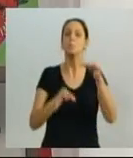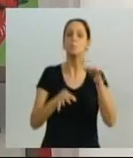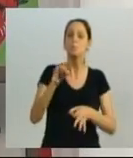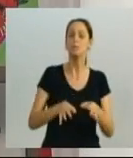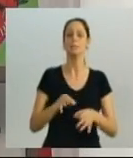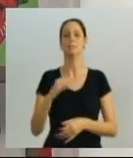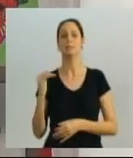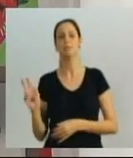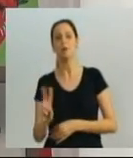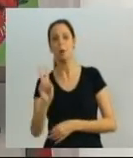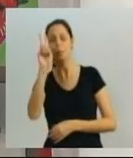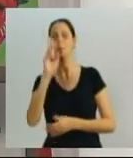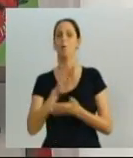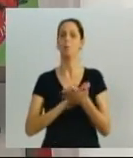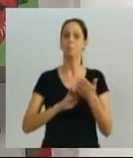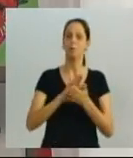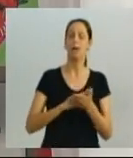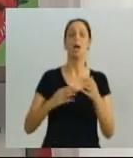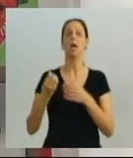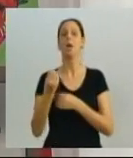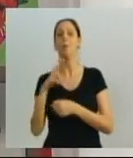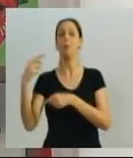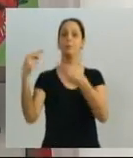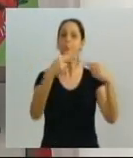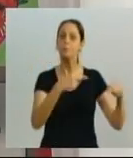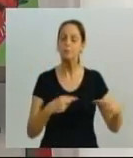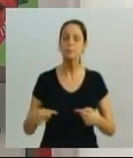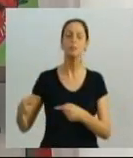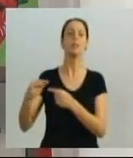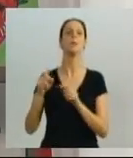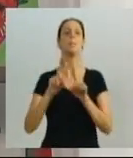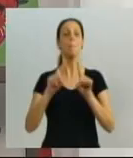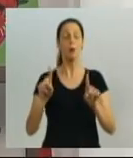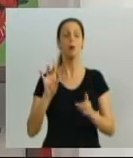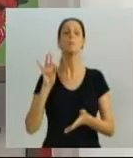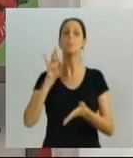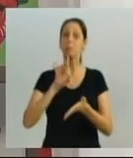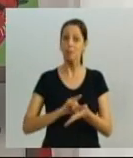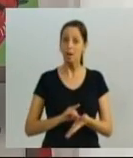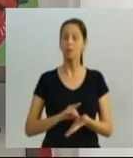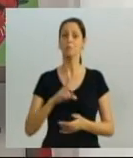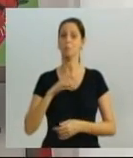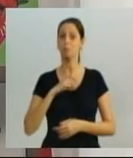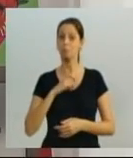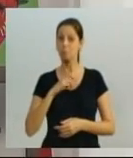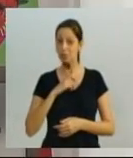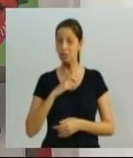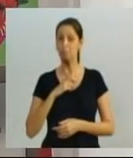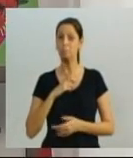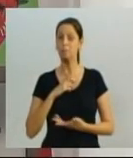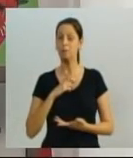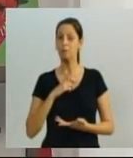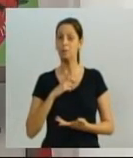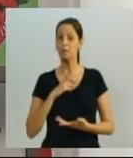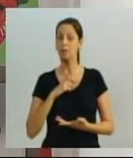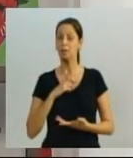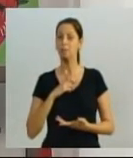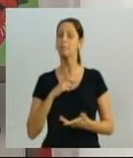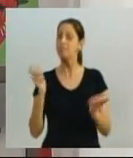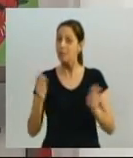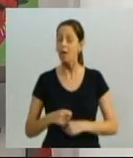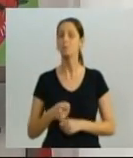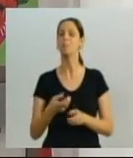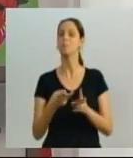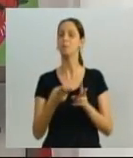valor, não quero aqui entrar na discussão do mérito, mas teremos condição, por exemplo, de saber por